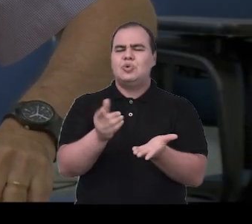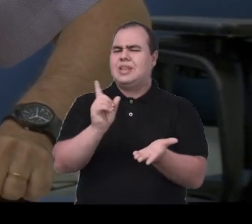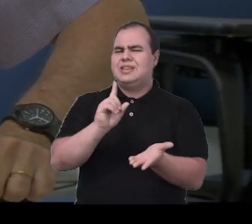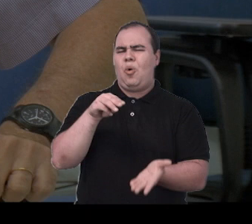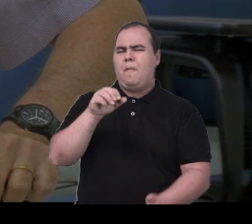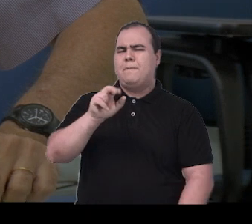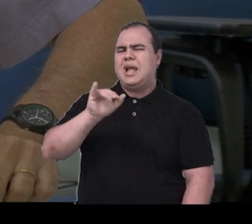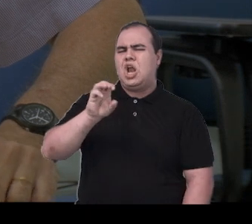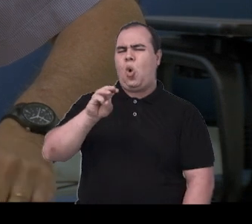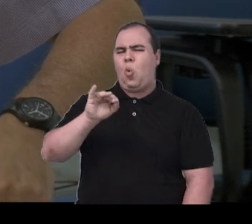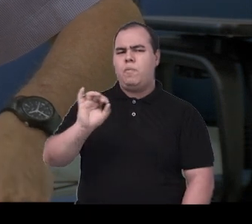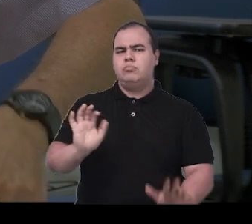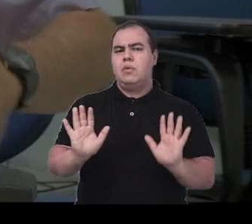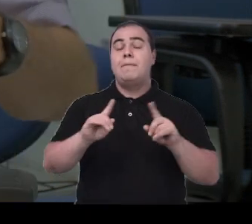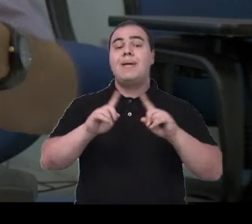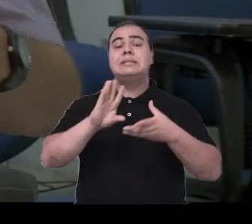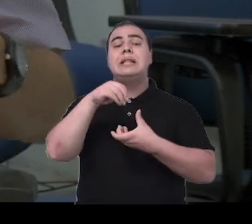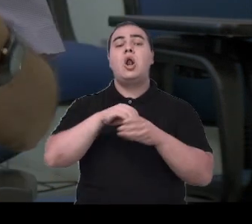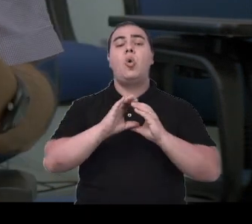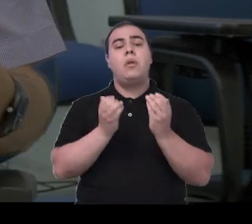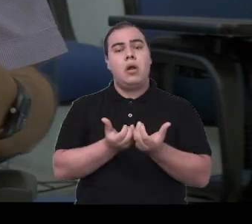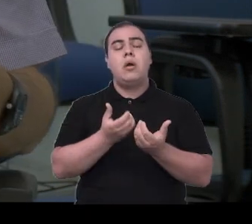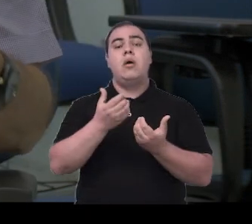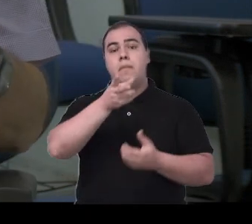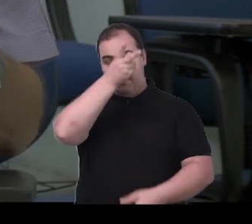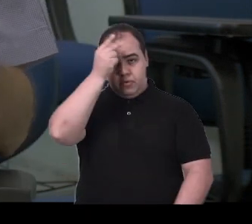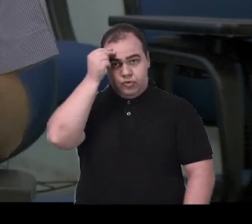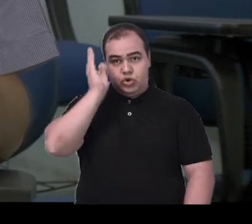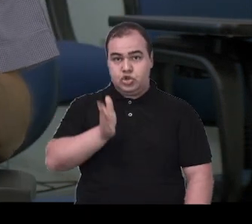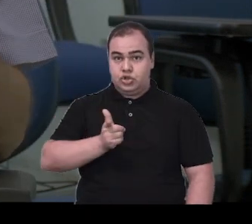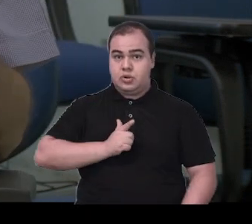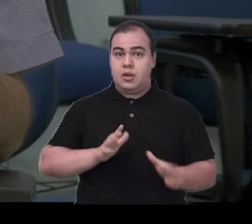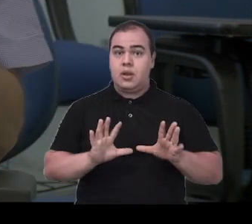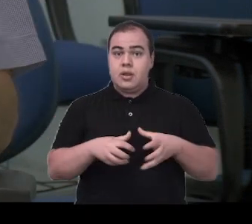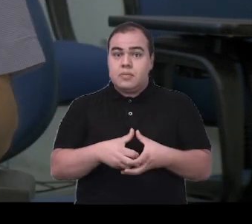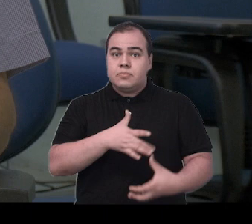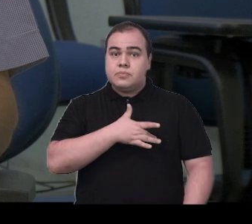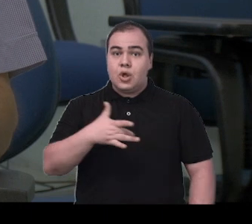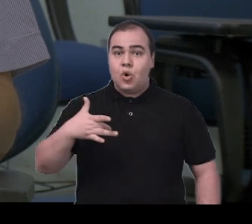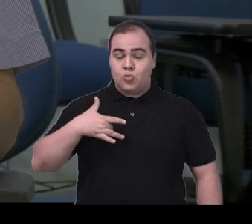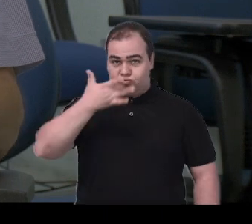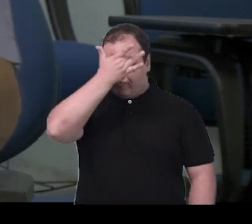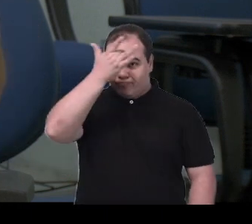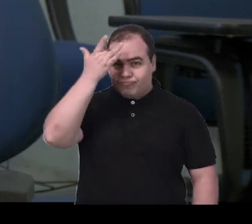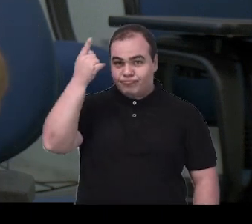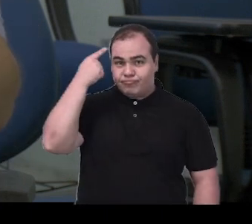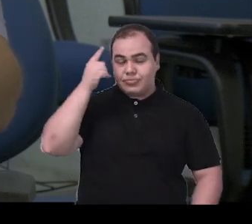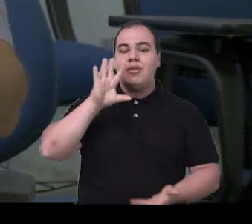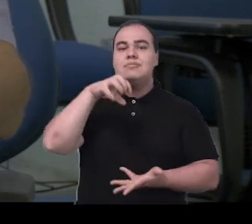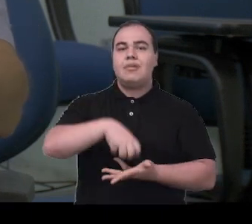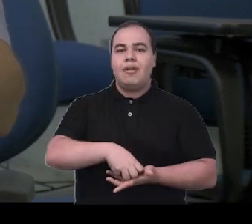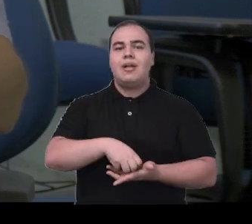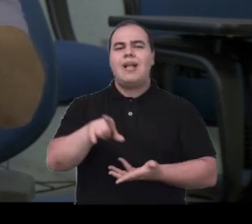não manicomiais, que a gente chama no território, na comunidade. A prefeitura tinha equipes de saúde mental nos centros